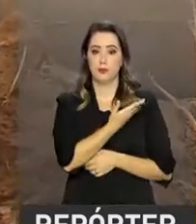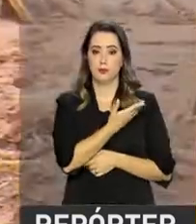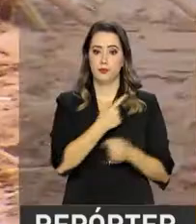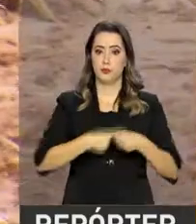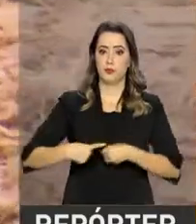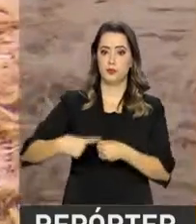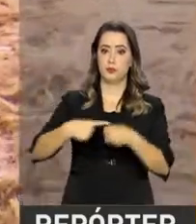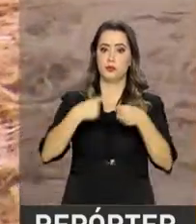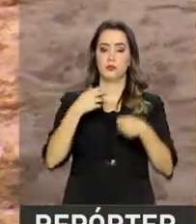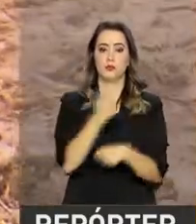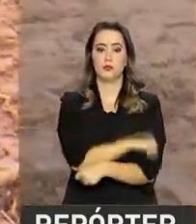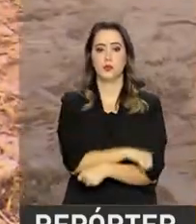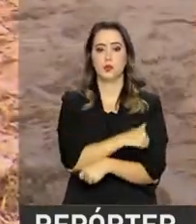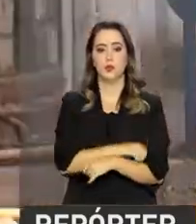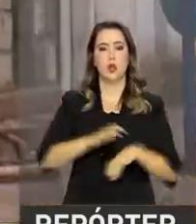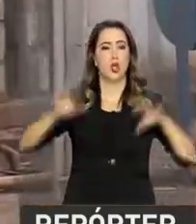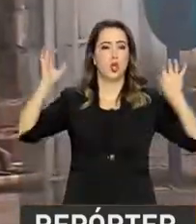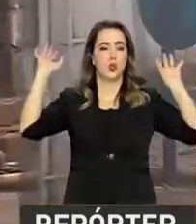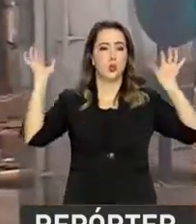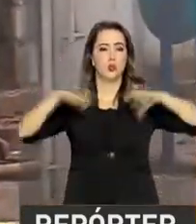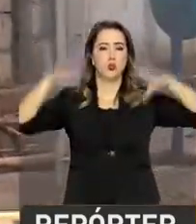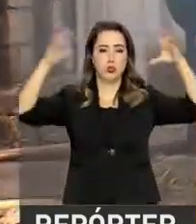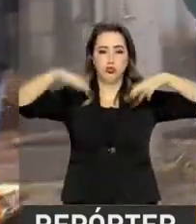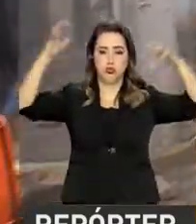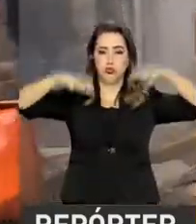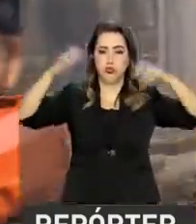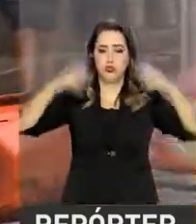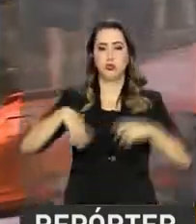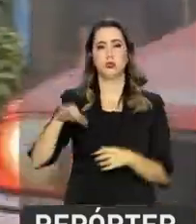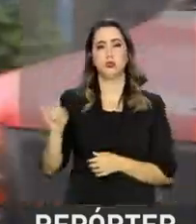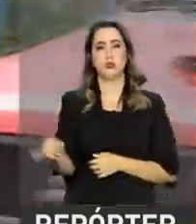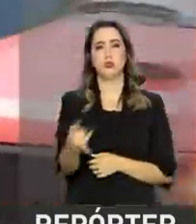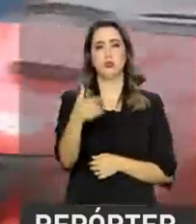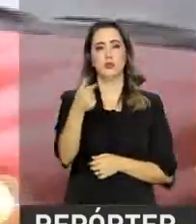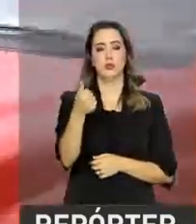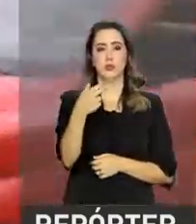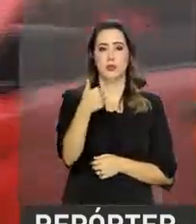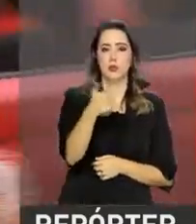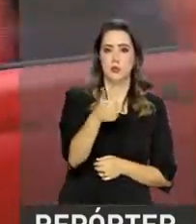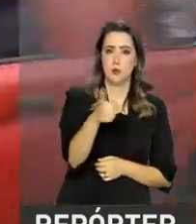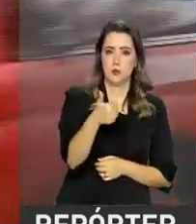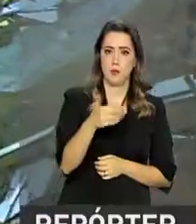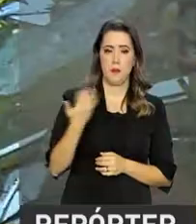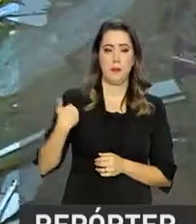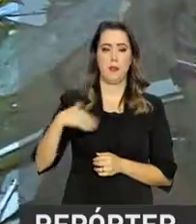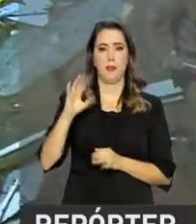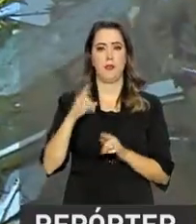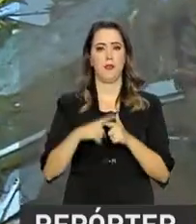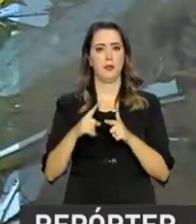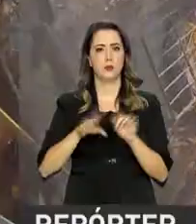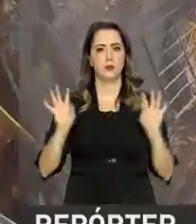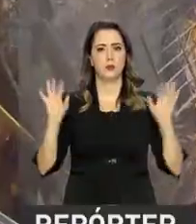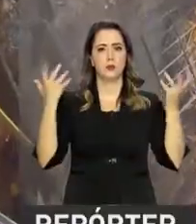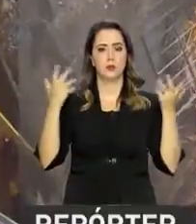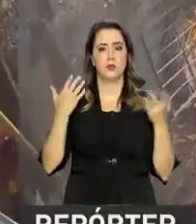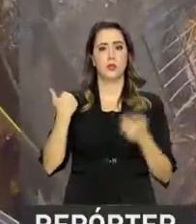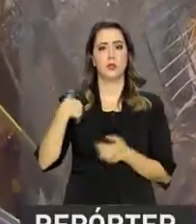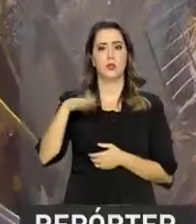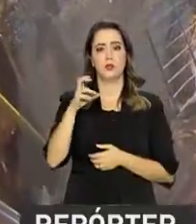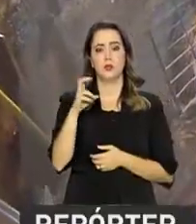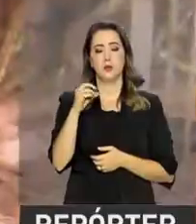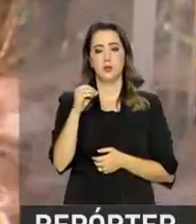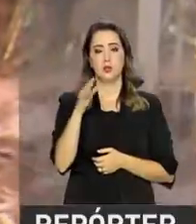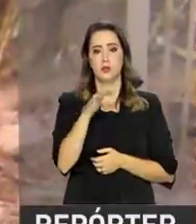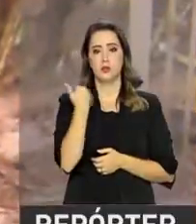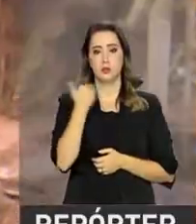petrópolis castigados com as chuvas ocorridas em janeiro de 2011 a maior tragédia climática da história do país com mais de